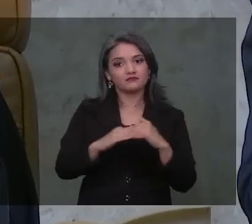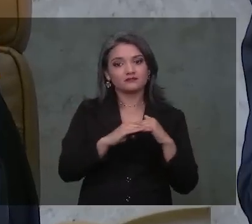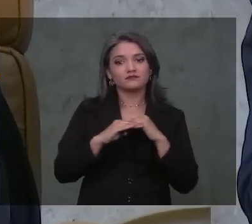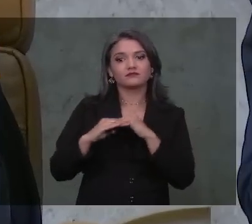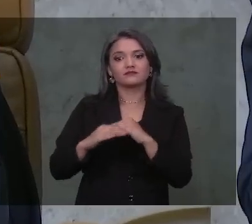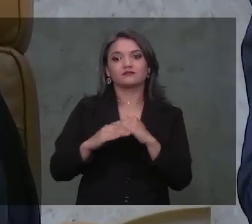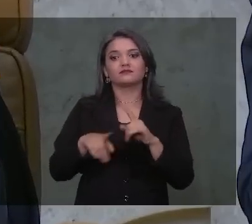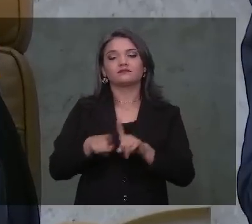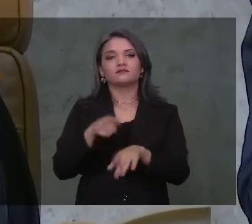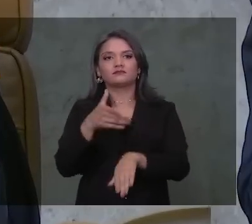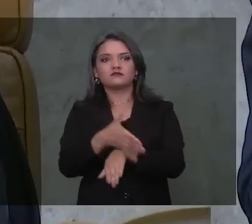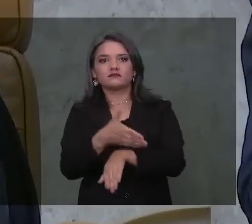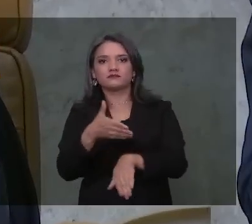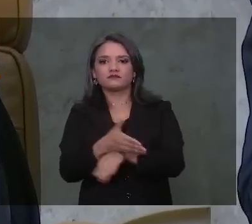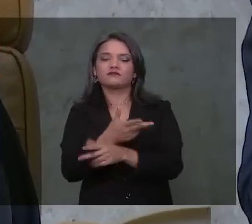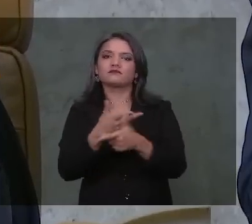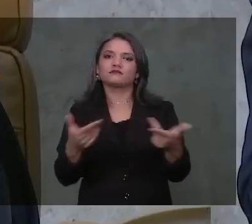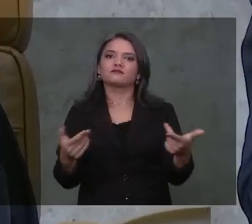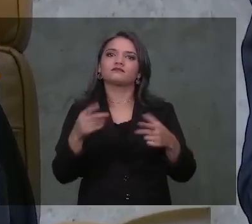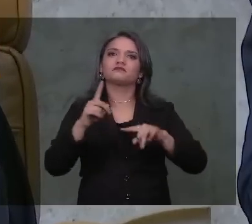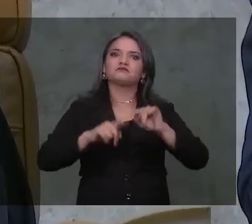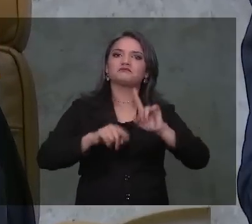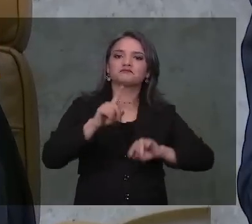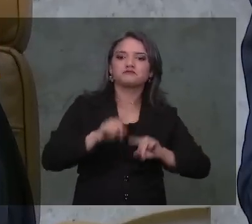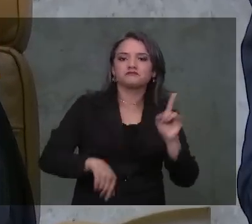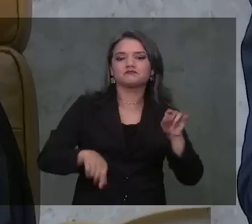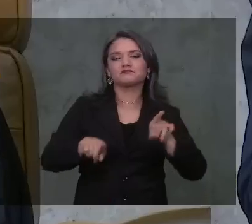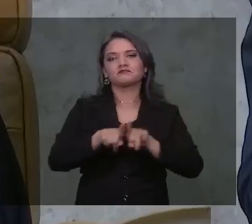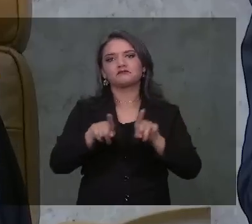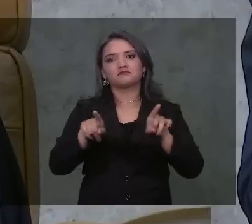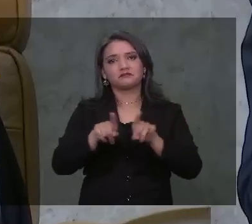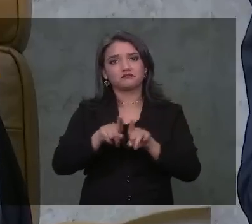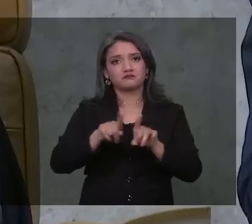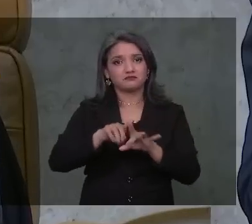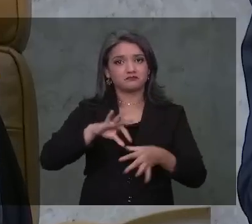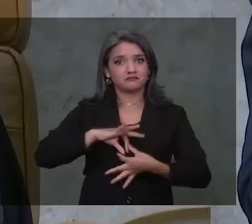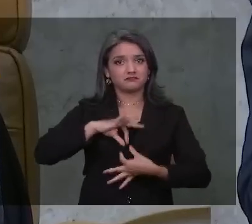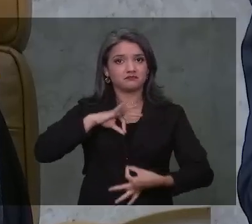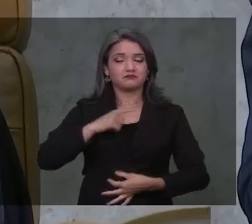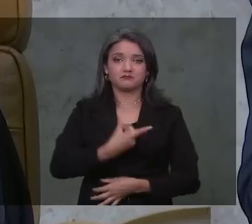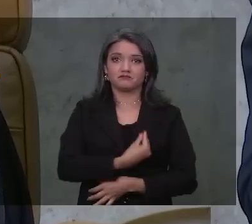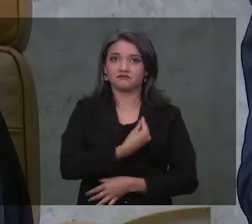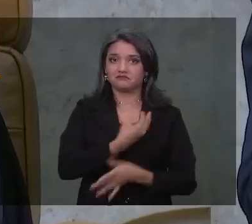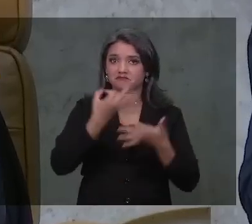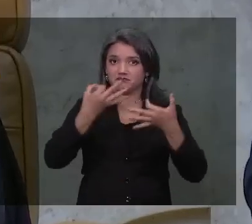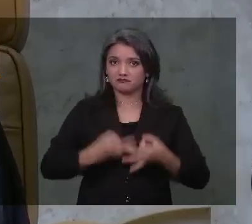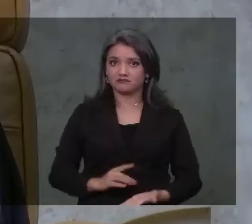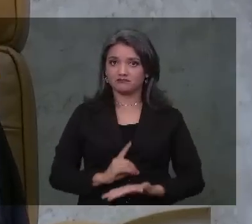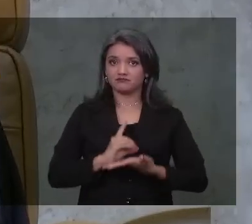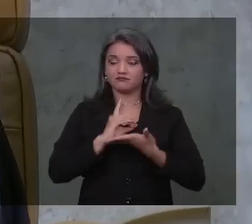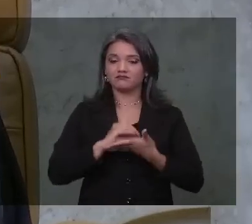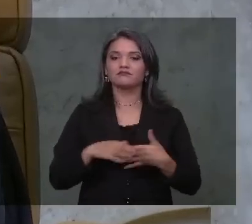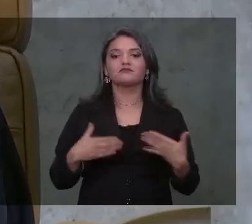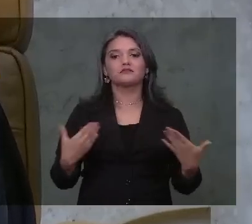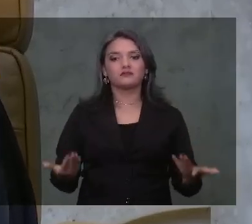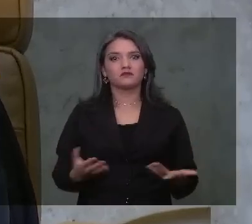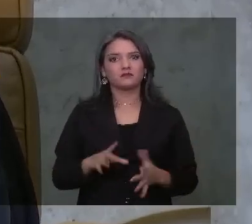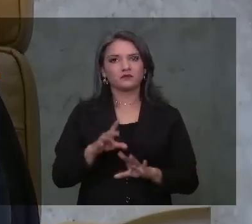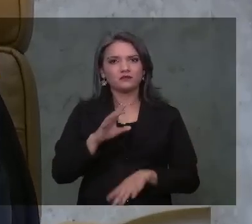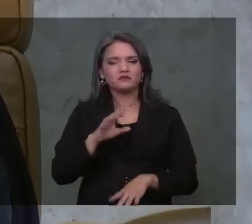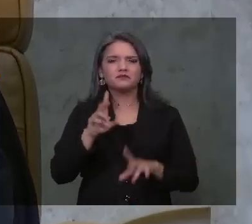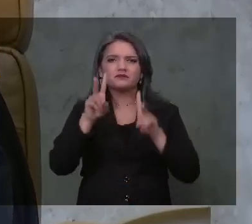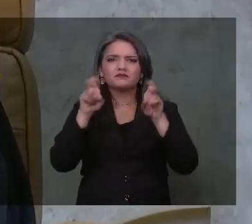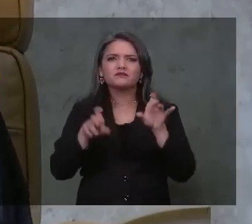e acesso aos bens materiais e espirituais básicos para uma vida digna. Nessa matéria, direitos